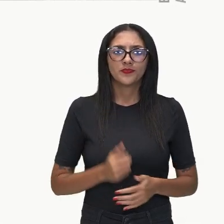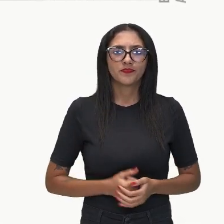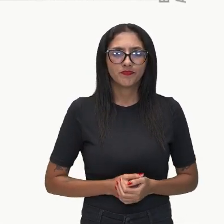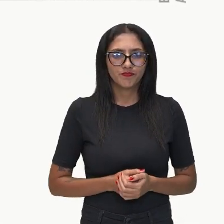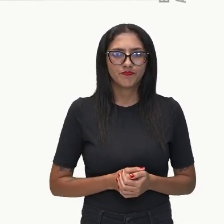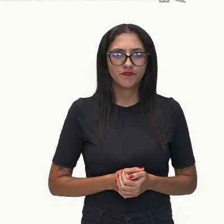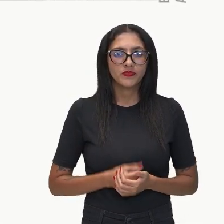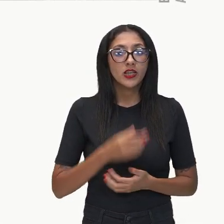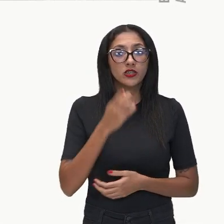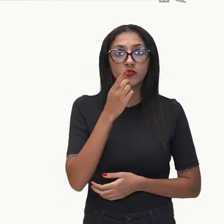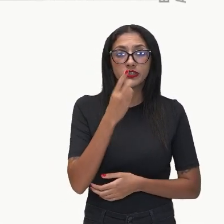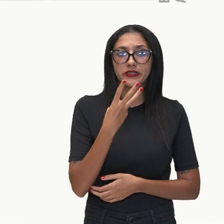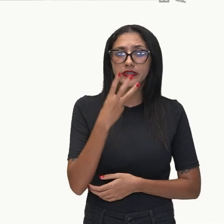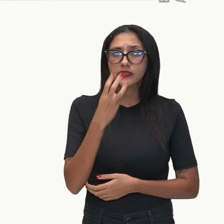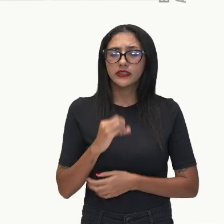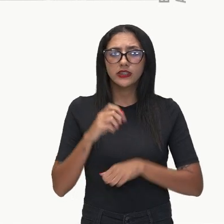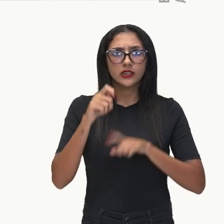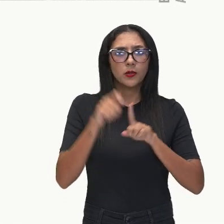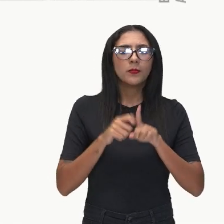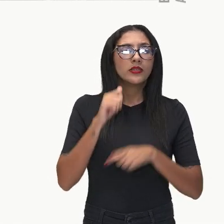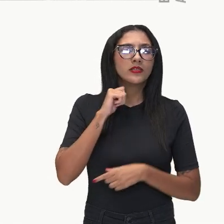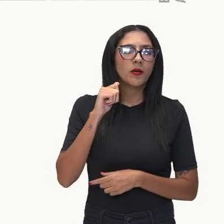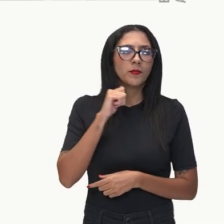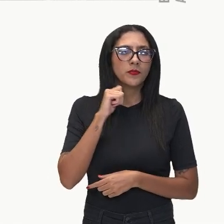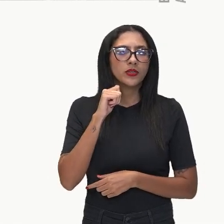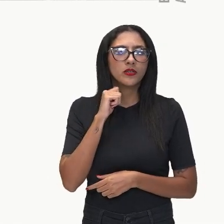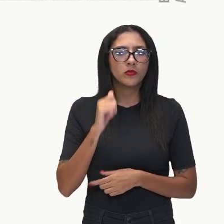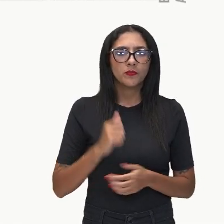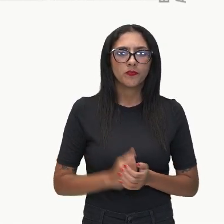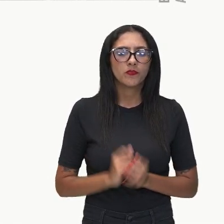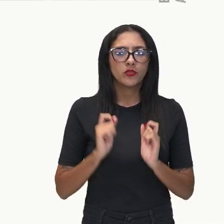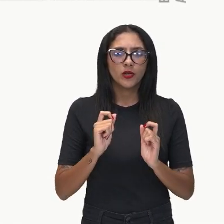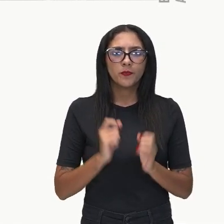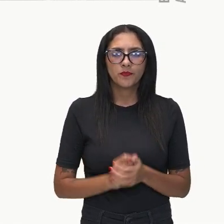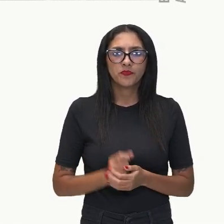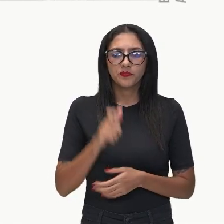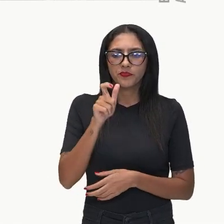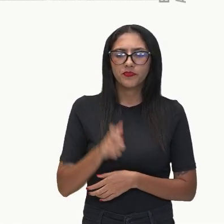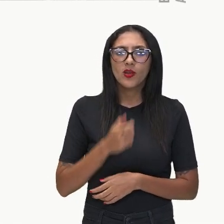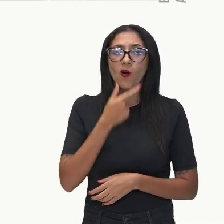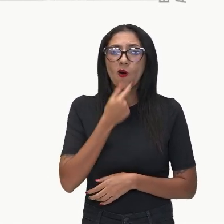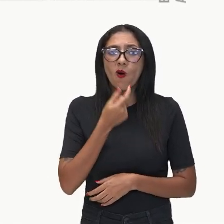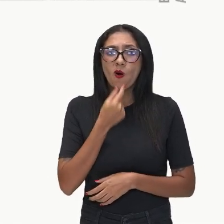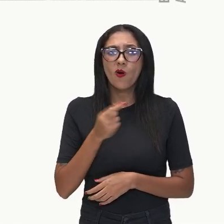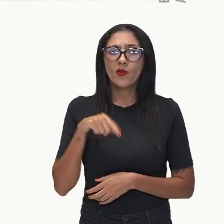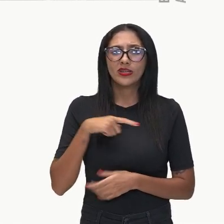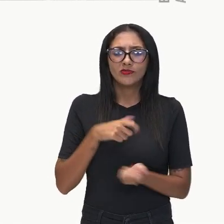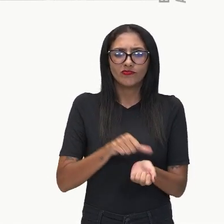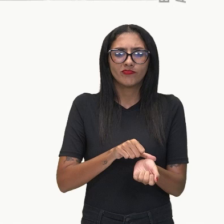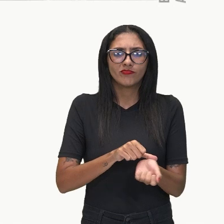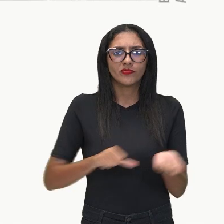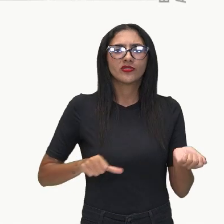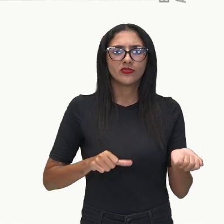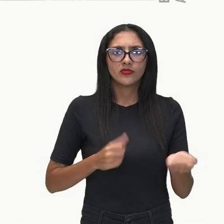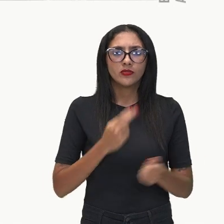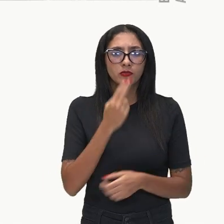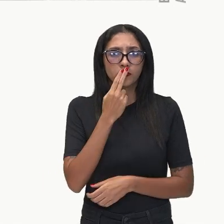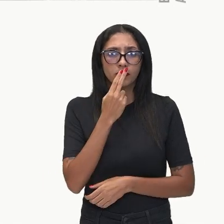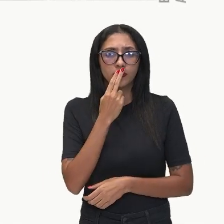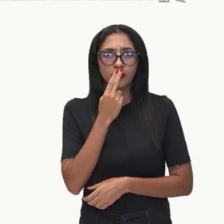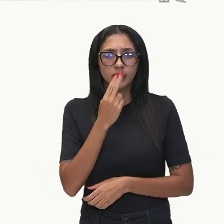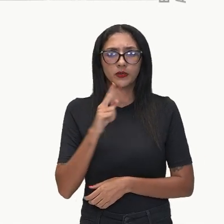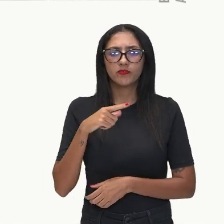30 de abril de 1945, houve o suicídio de Adolf Hitler, o símbolo maior, né,